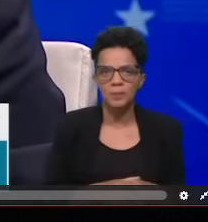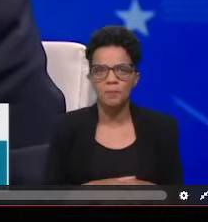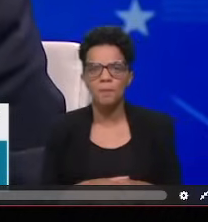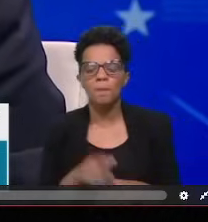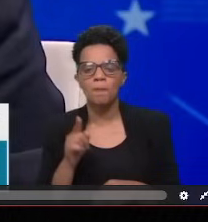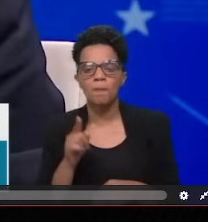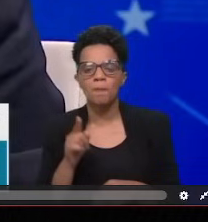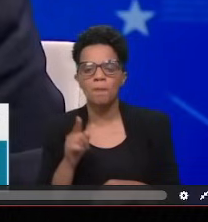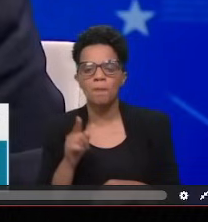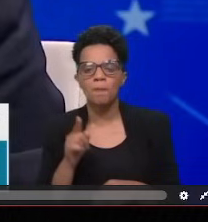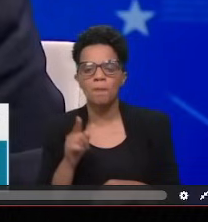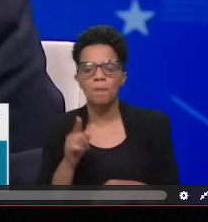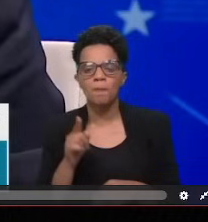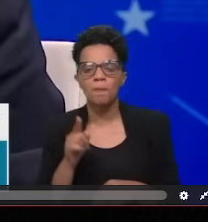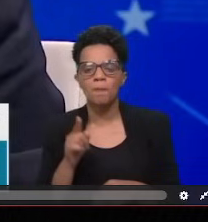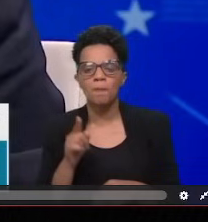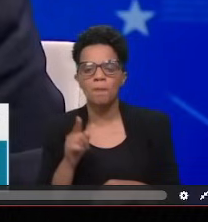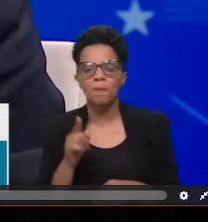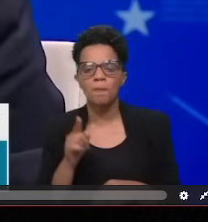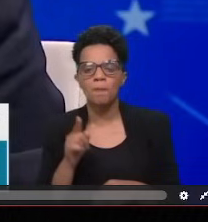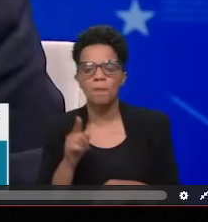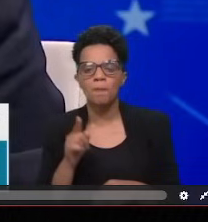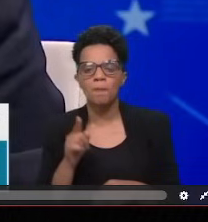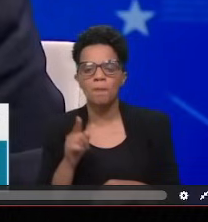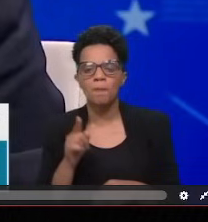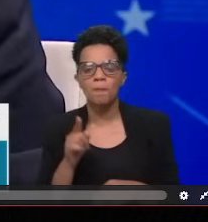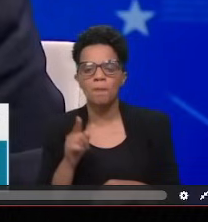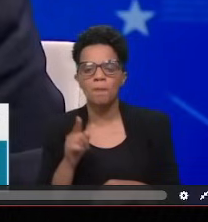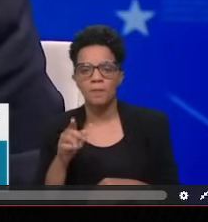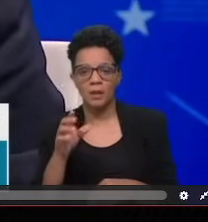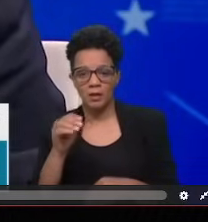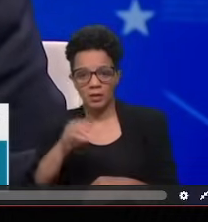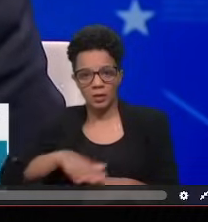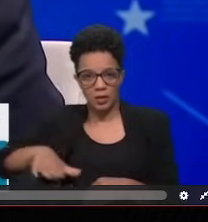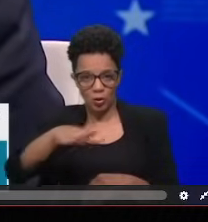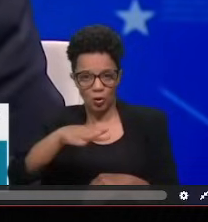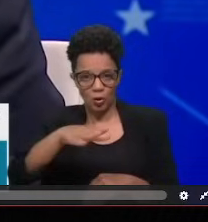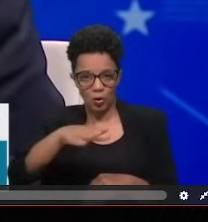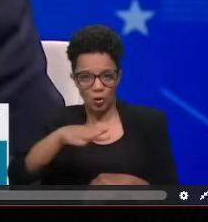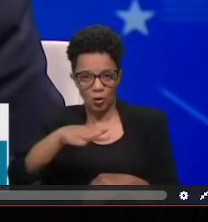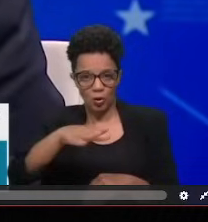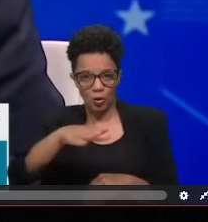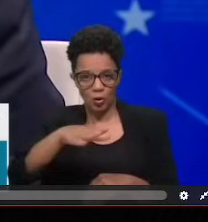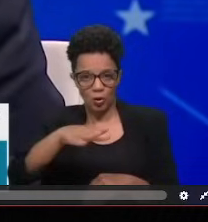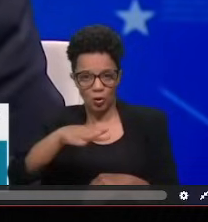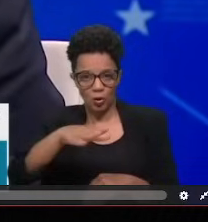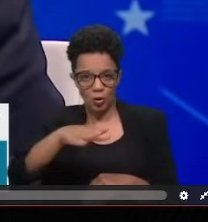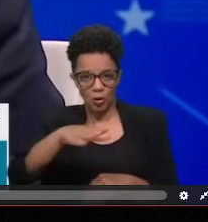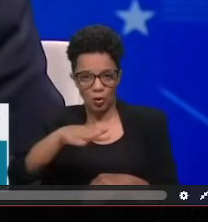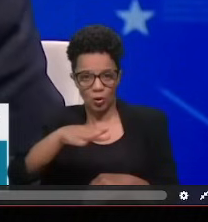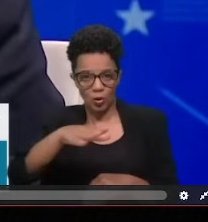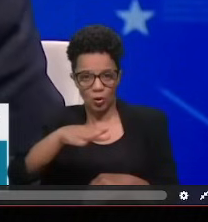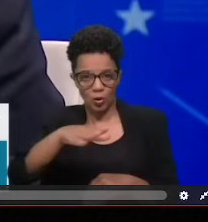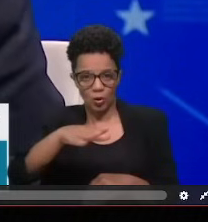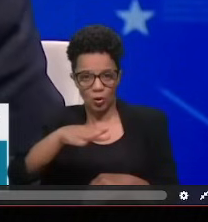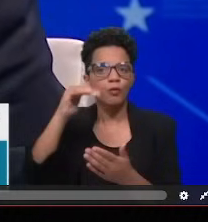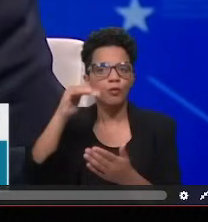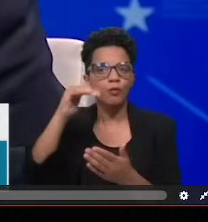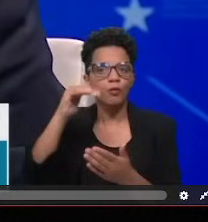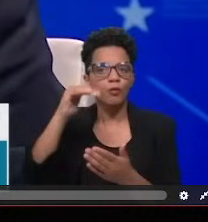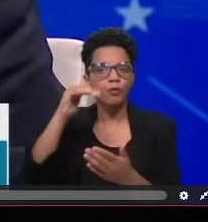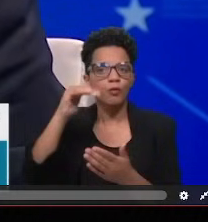territorial da Ucrânia integridade territorial da Ucrânia consigo perceber Total total Ok o que é que ele diz